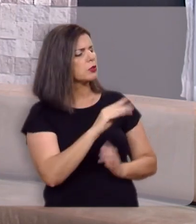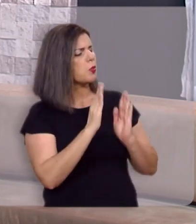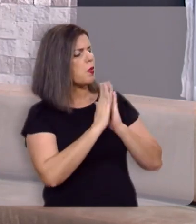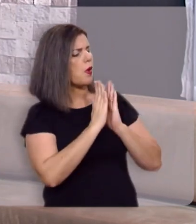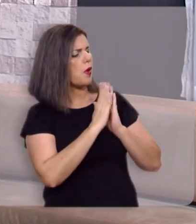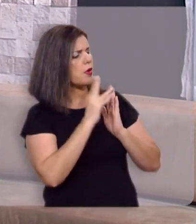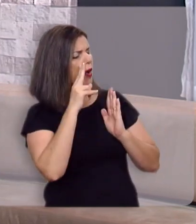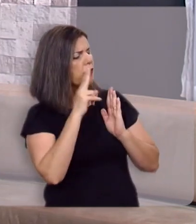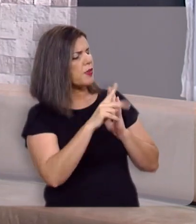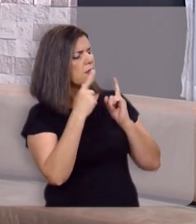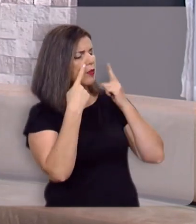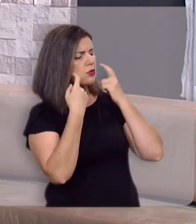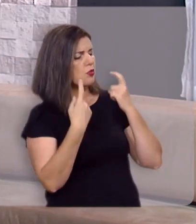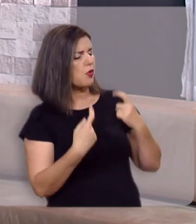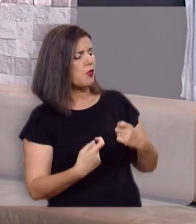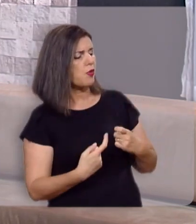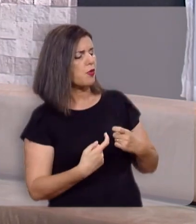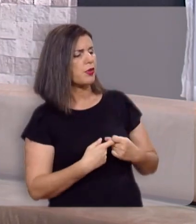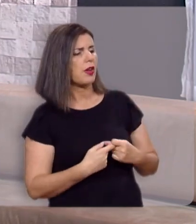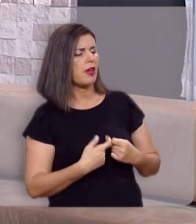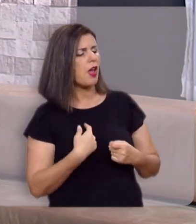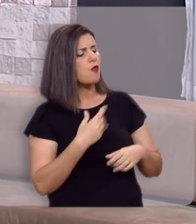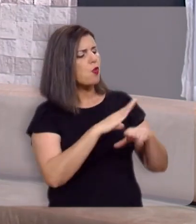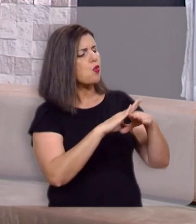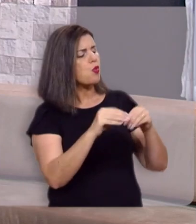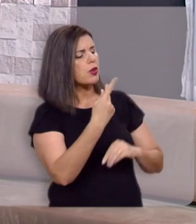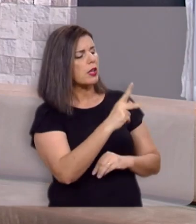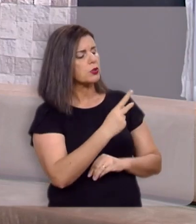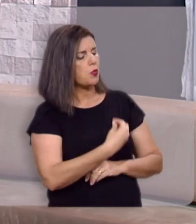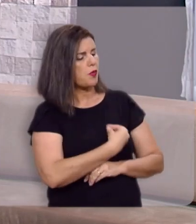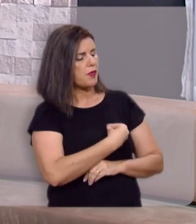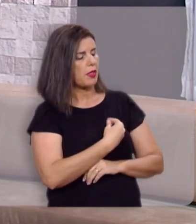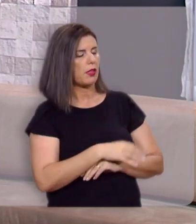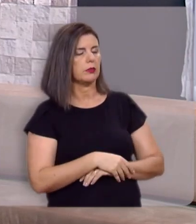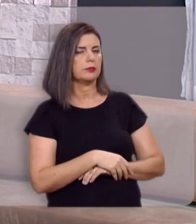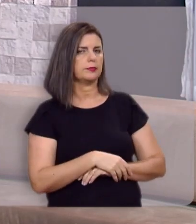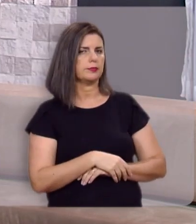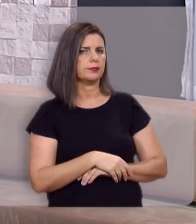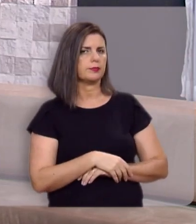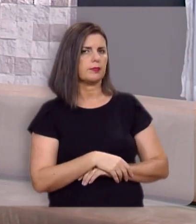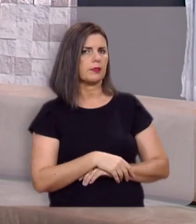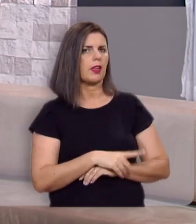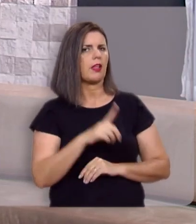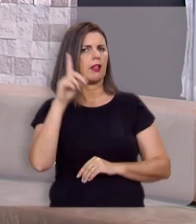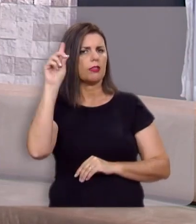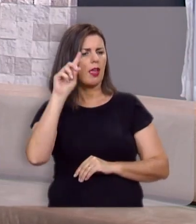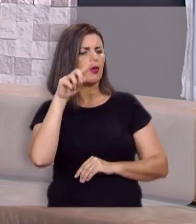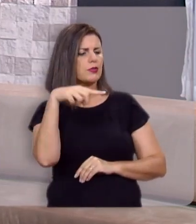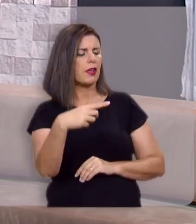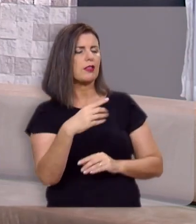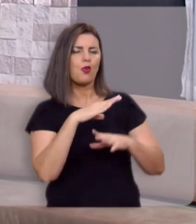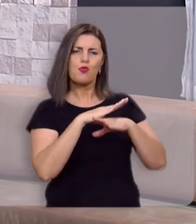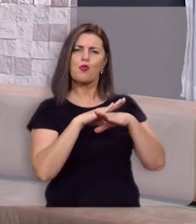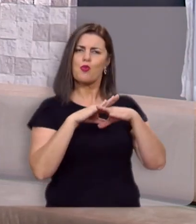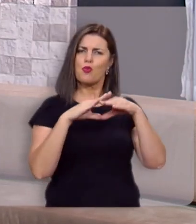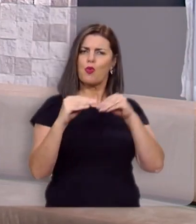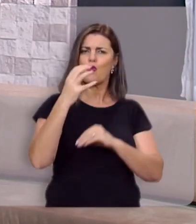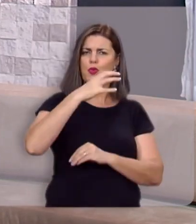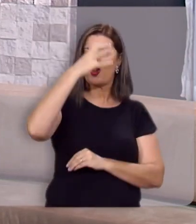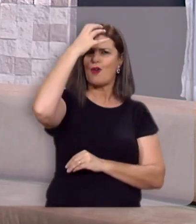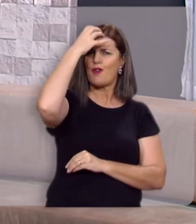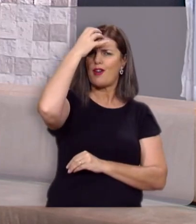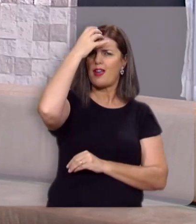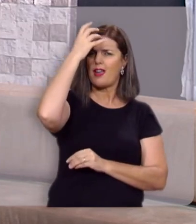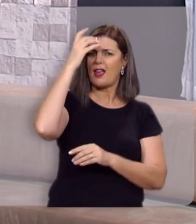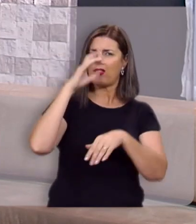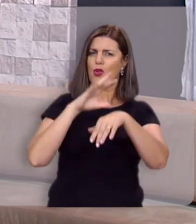oração, eu vi as suas lágrimas, e eu vou curar você. E Deus então cura o rei